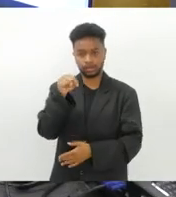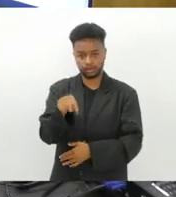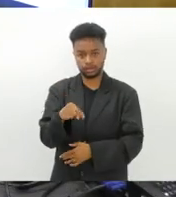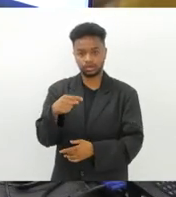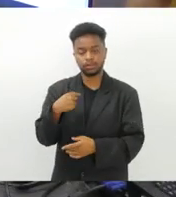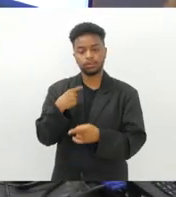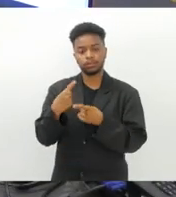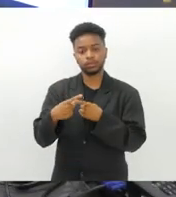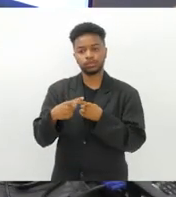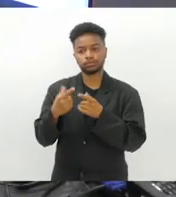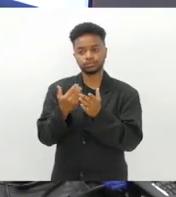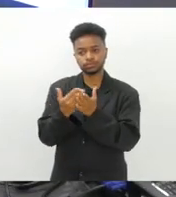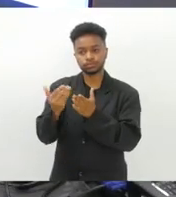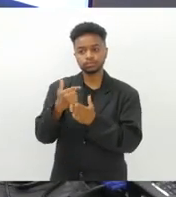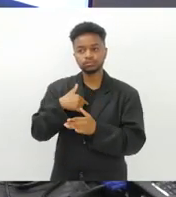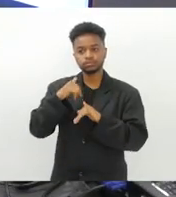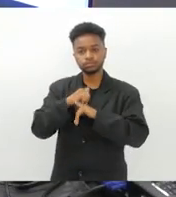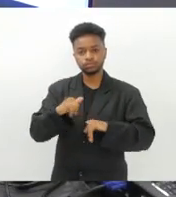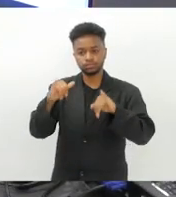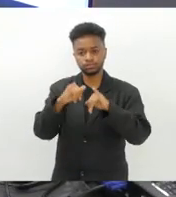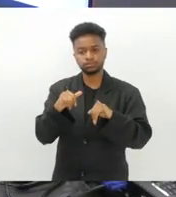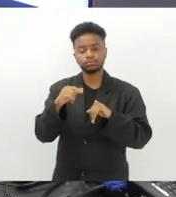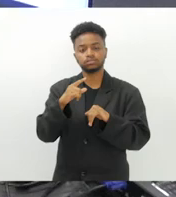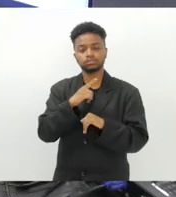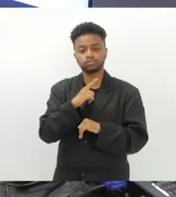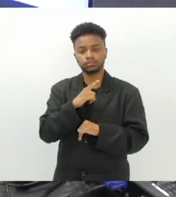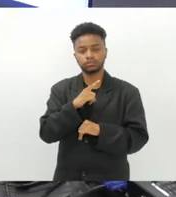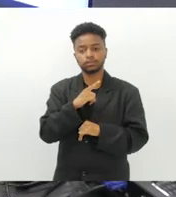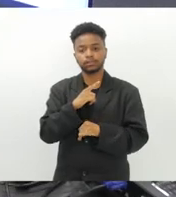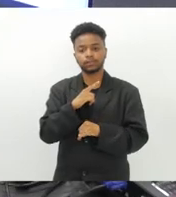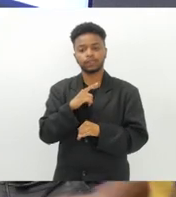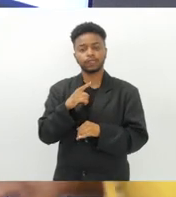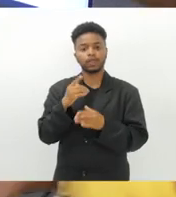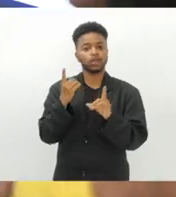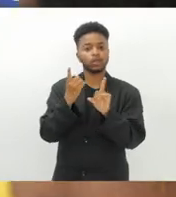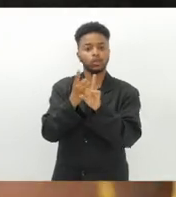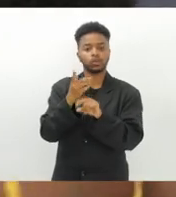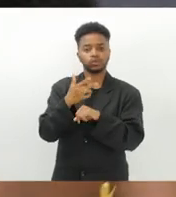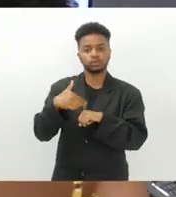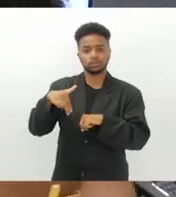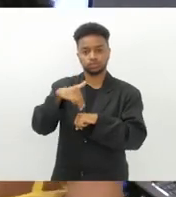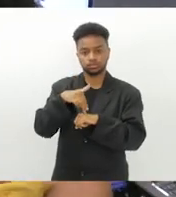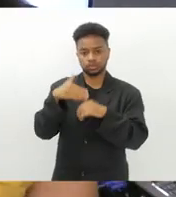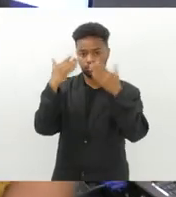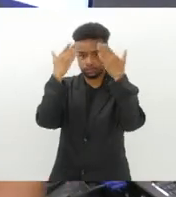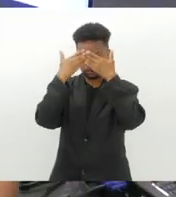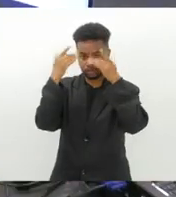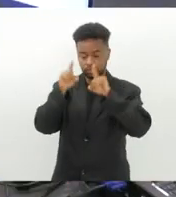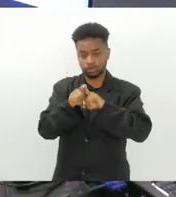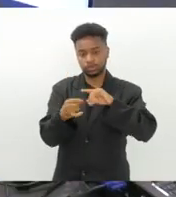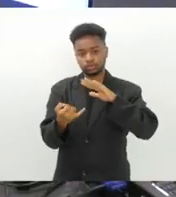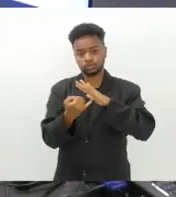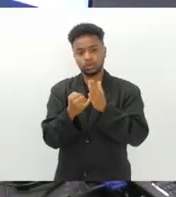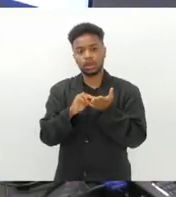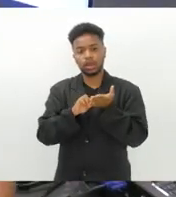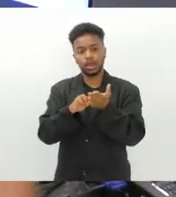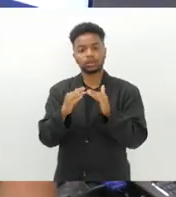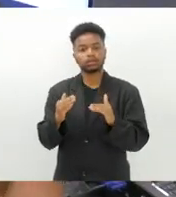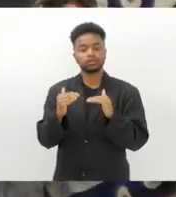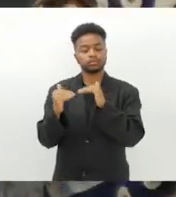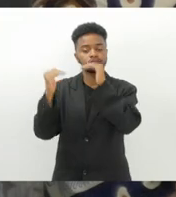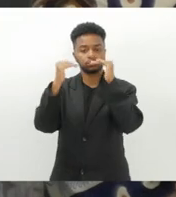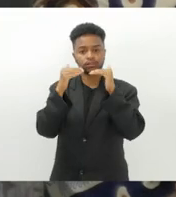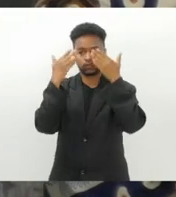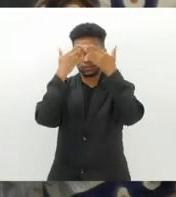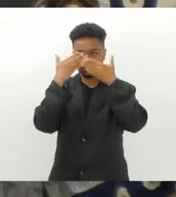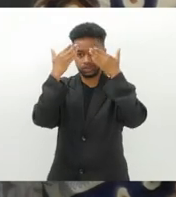fala inicial, né? Trata-se de uma reivindicação tirada do Encontro Nacional da Umbanda, e o Instituto Carta Magna da Umbanda, que exerce, de fato, o